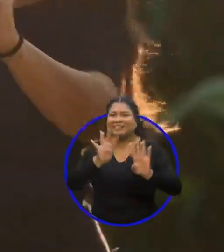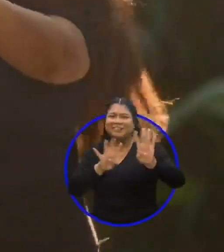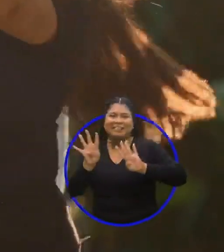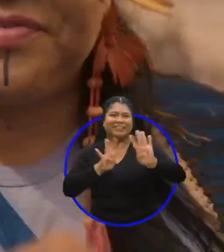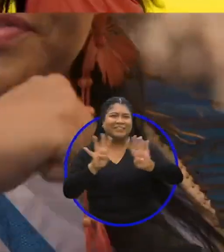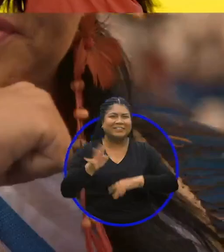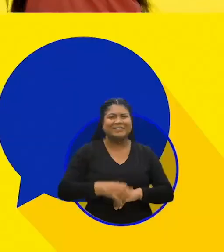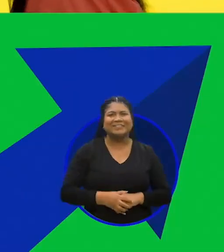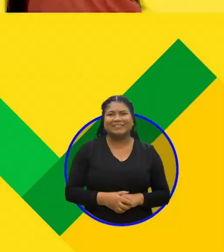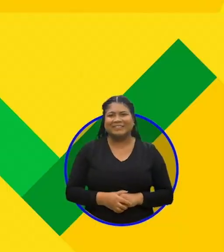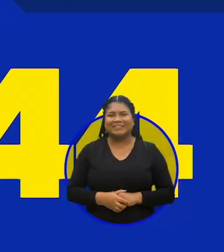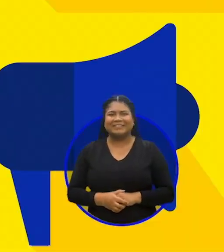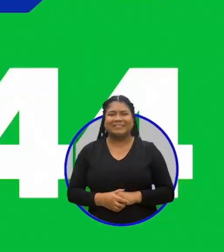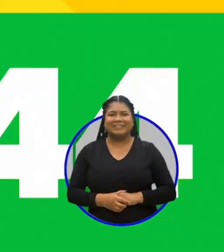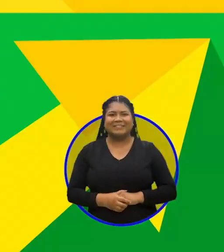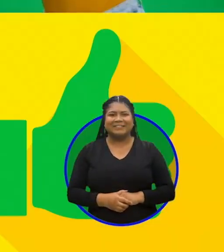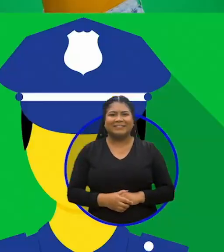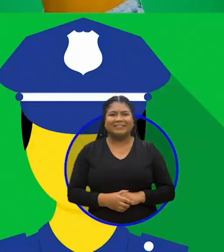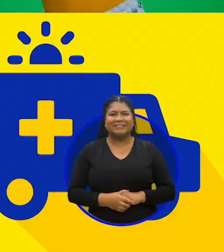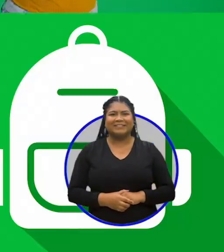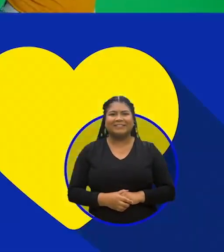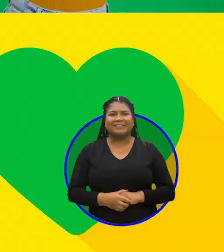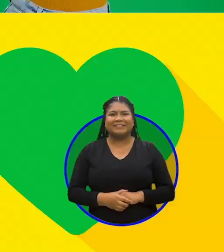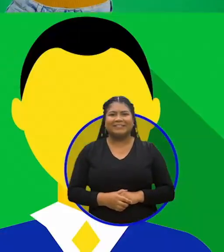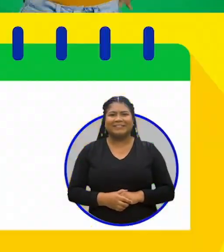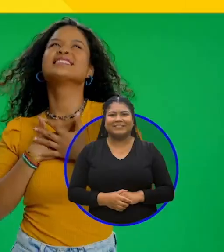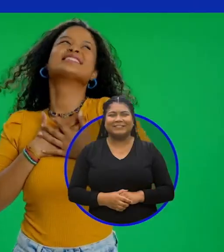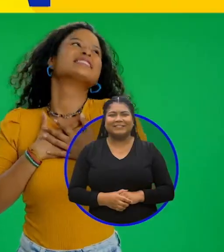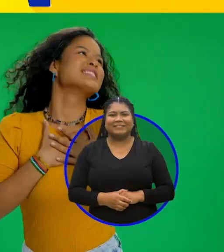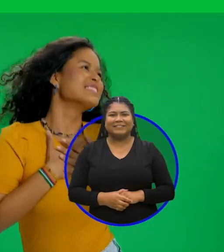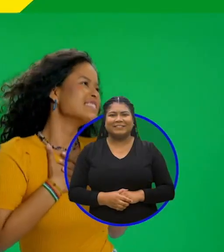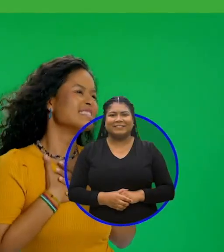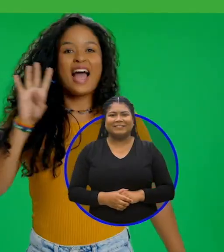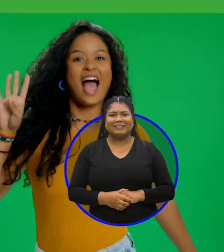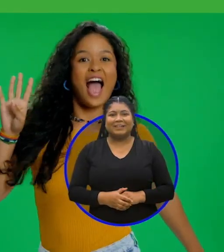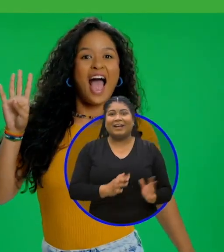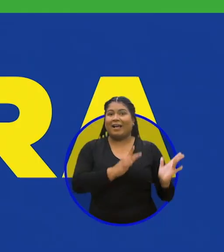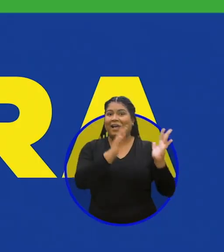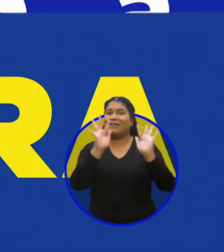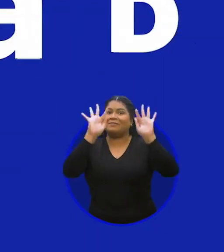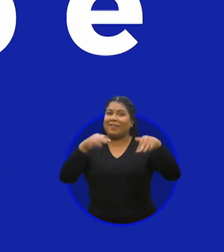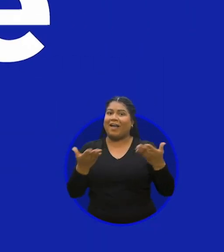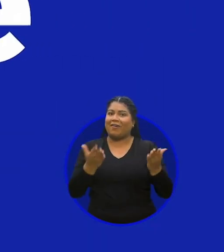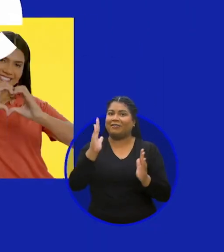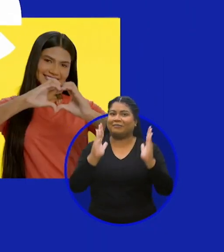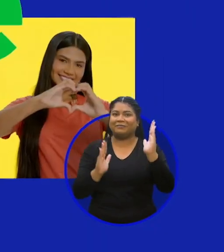44! TM